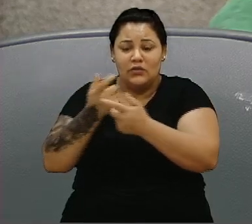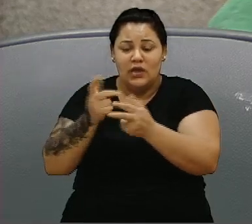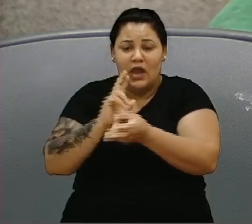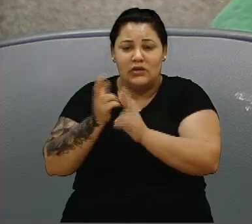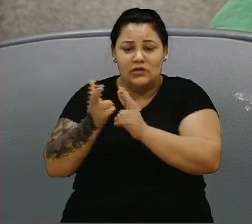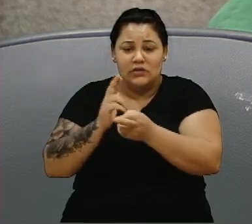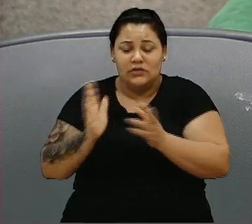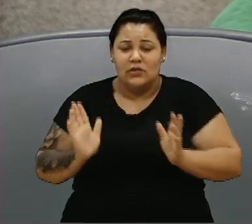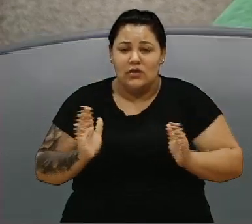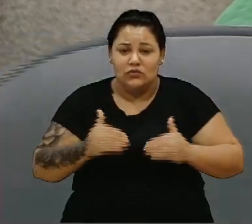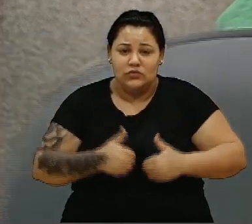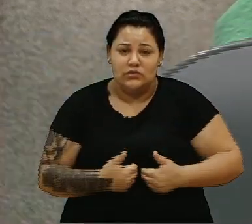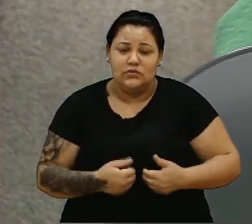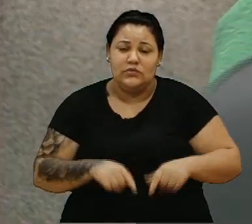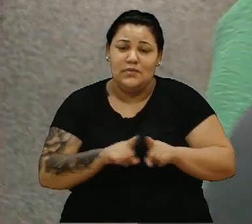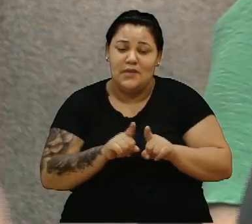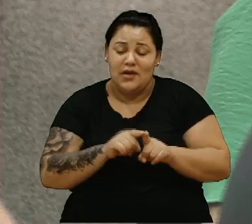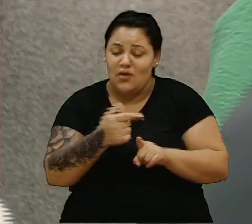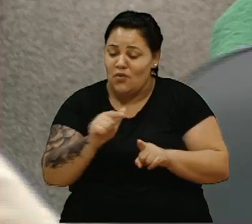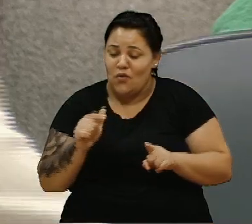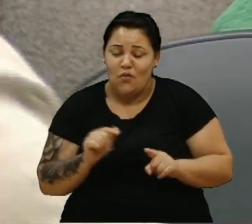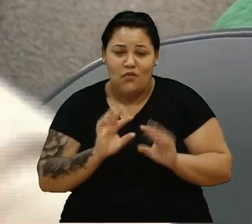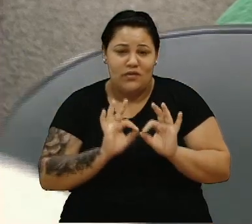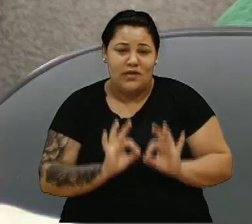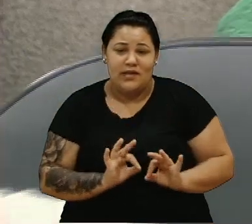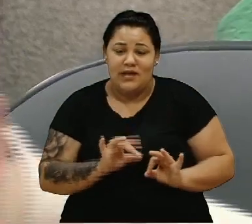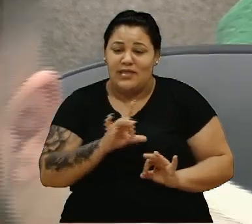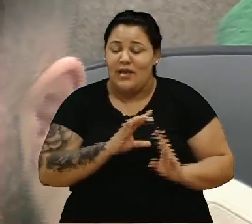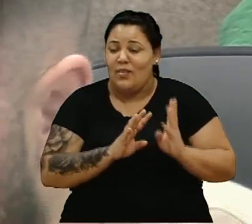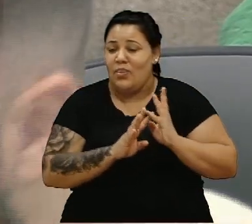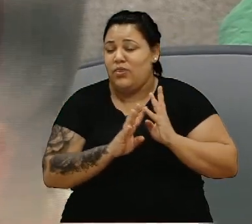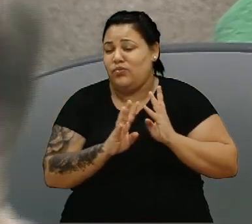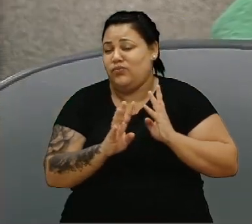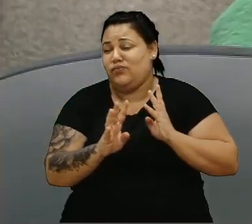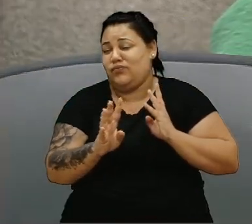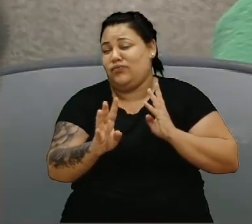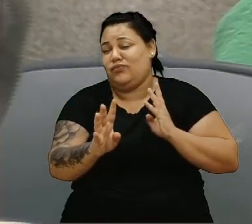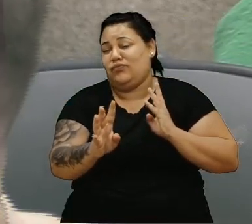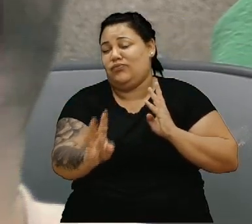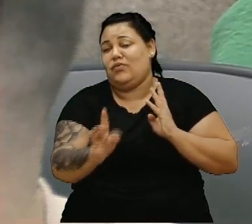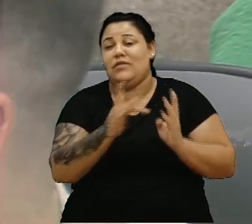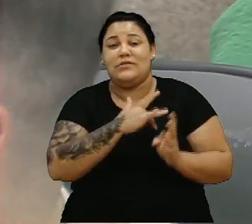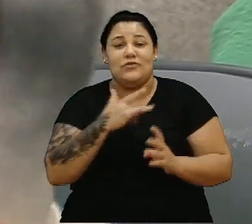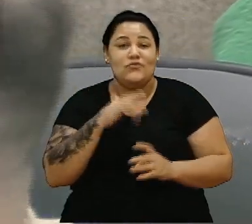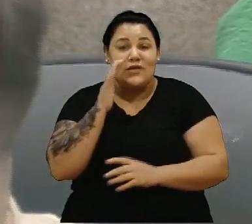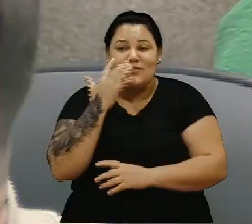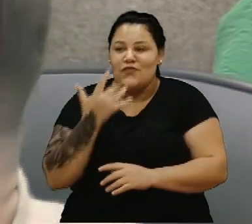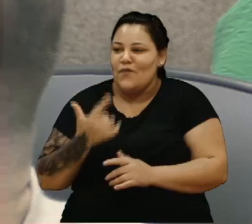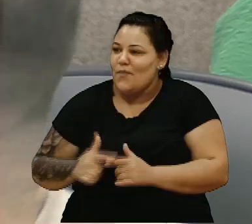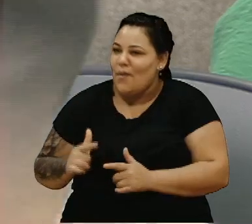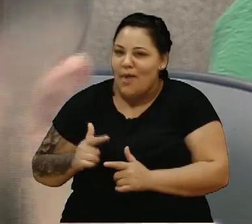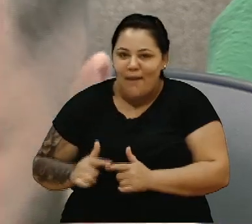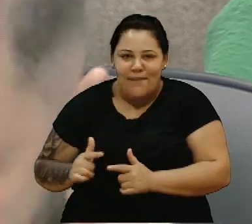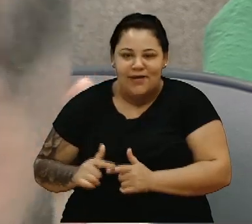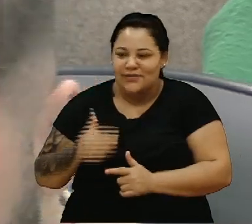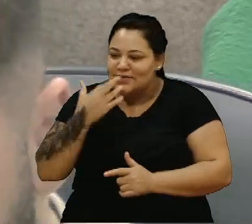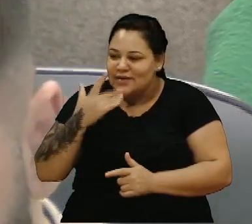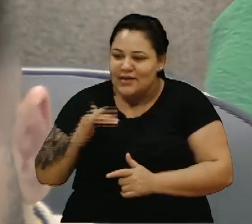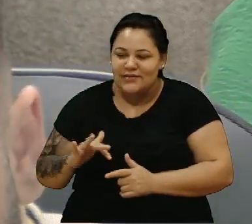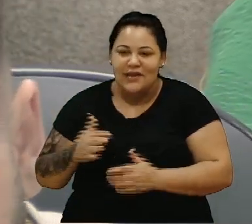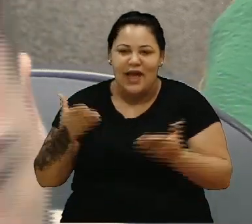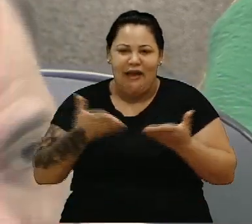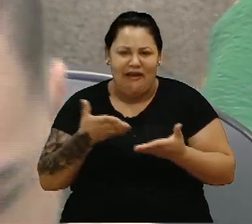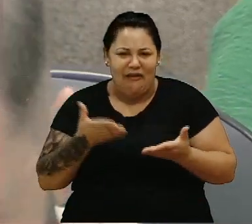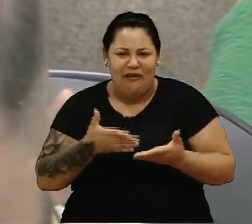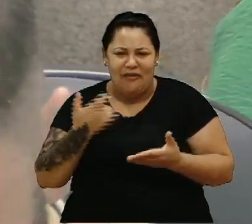autismo ou de outras tantas coisas. A gente tem filas imensas na questão da saúde para resolver problemas das nossas crianças e a gente está